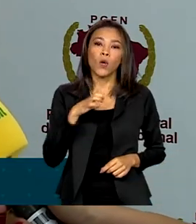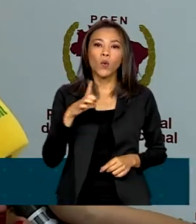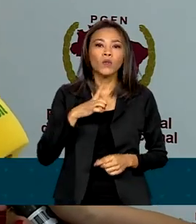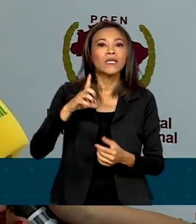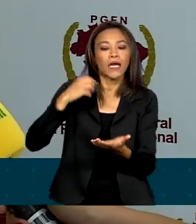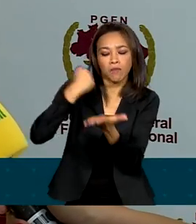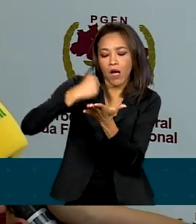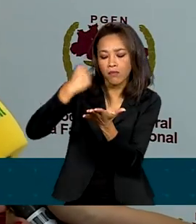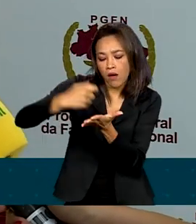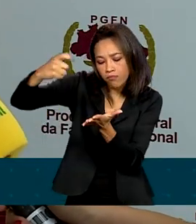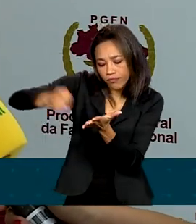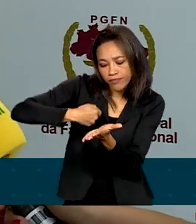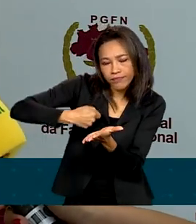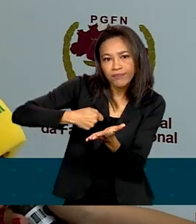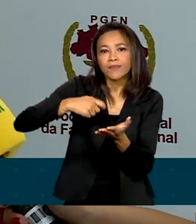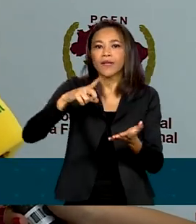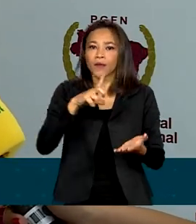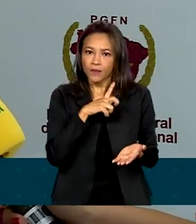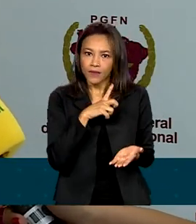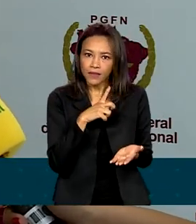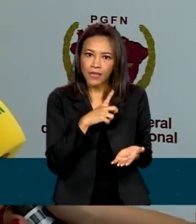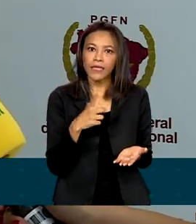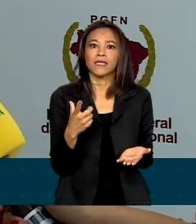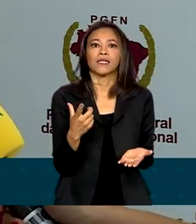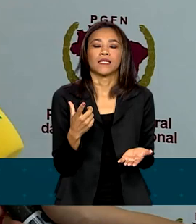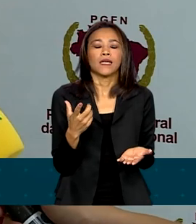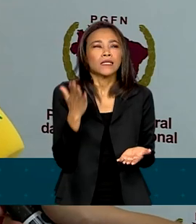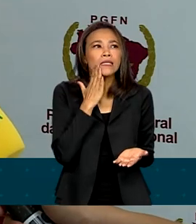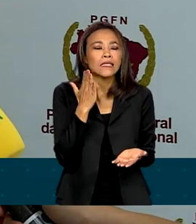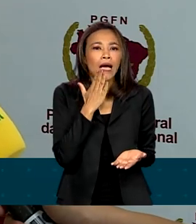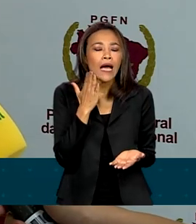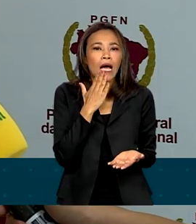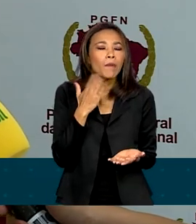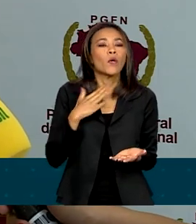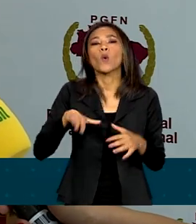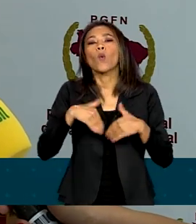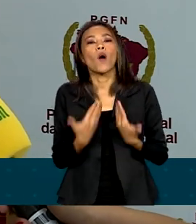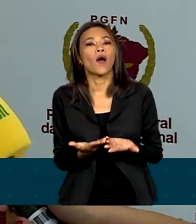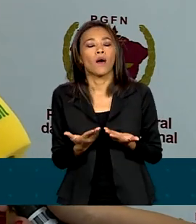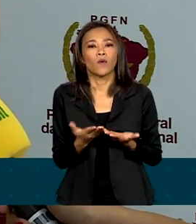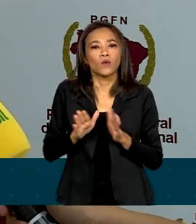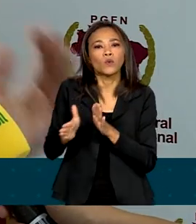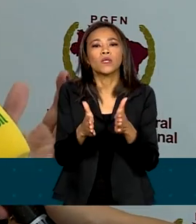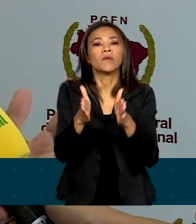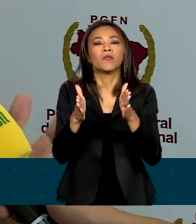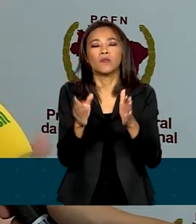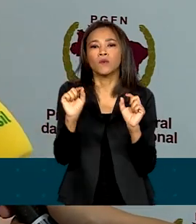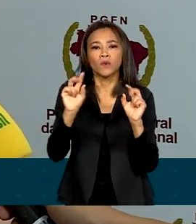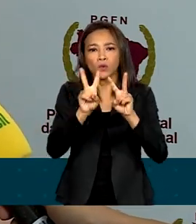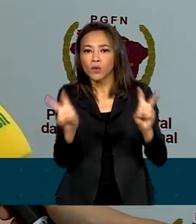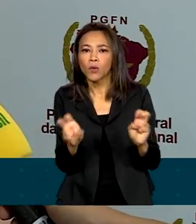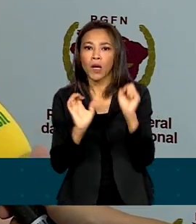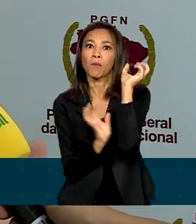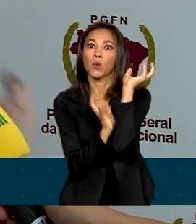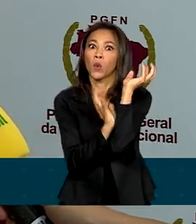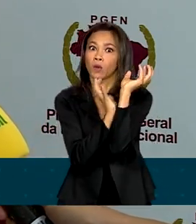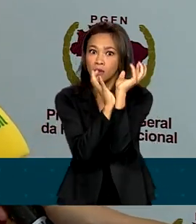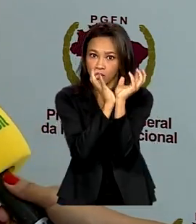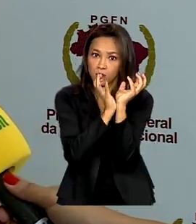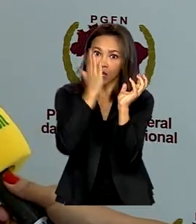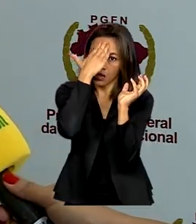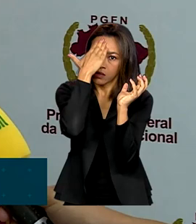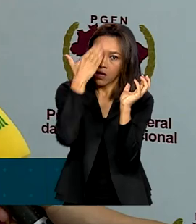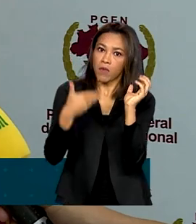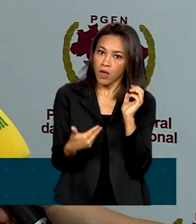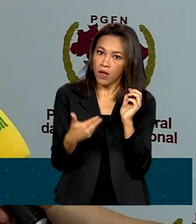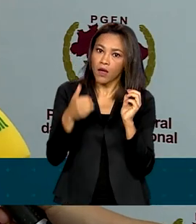negócio é sustentável, quando ela não, ela sabe quais são os caminhos burocráticos que ela tem que seguir,